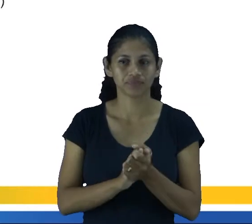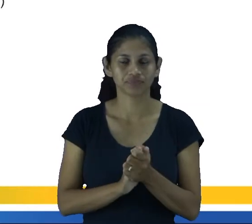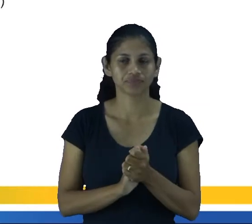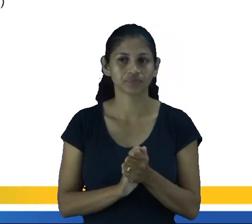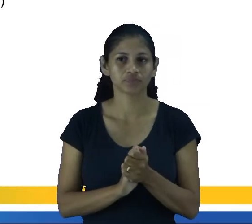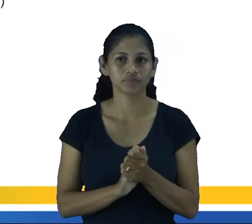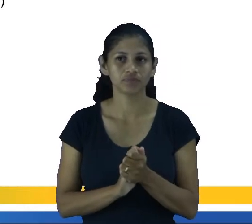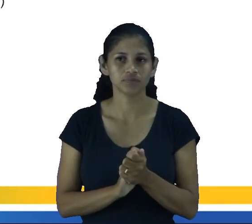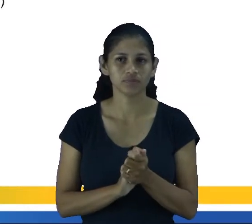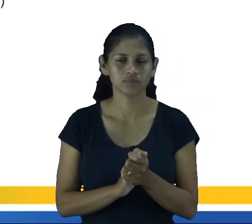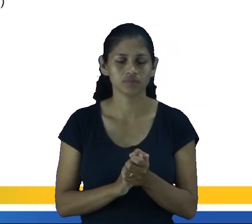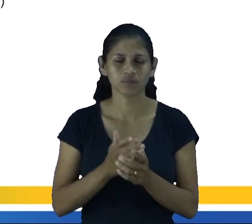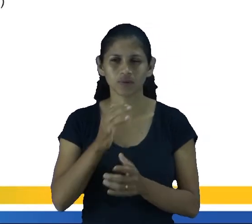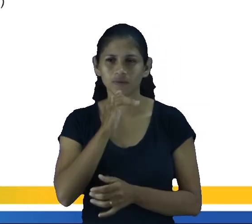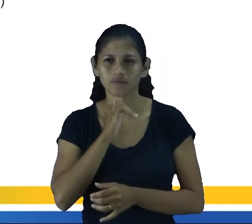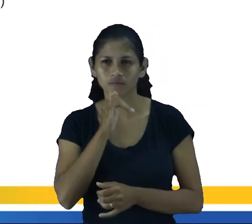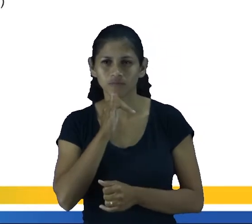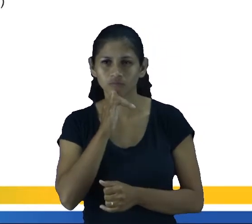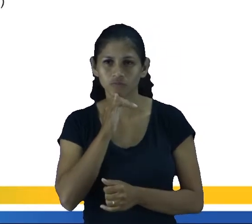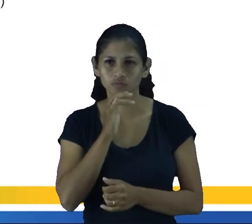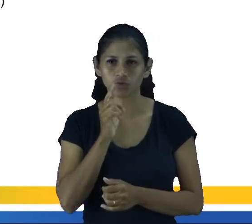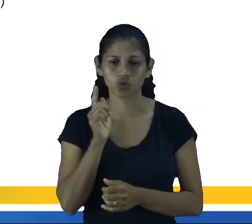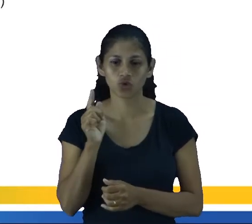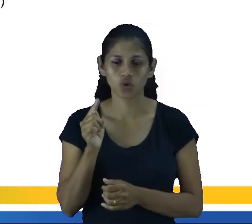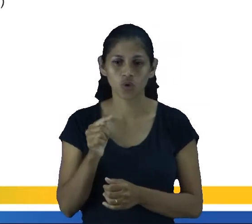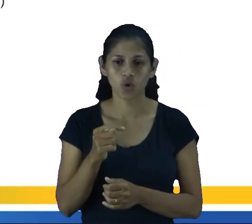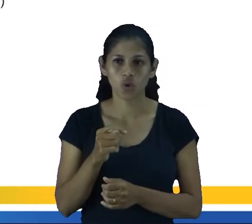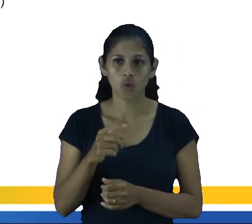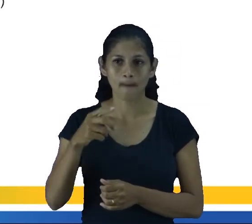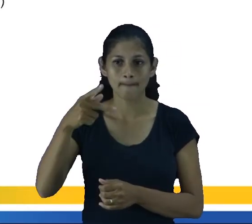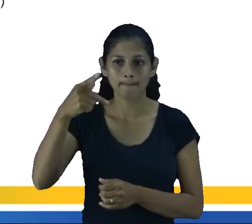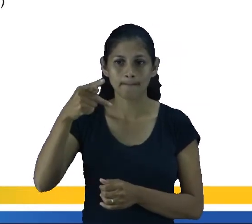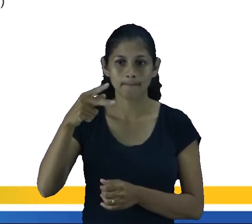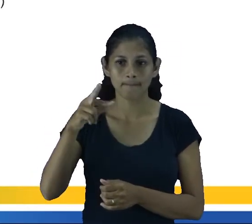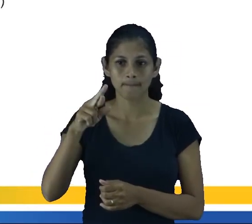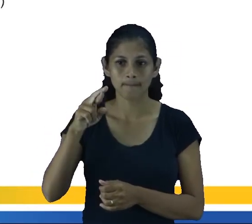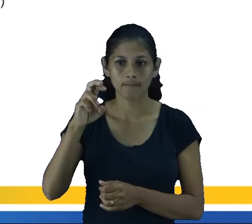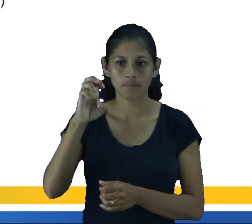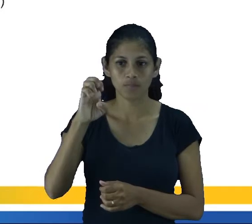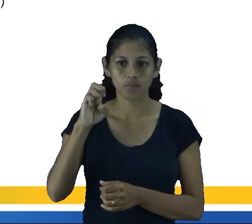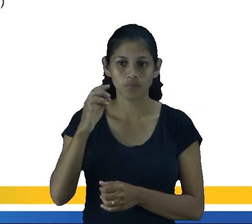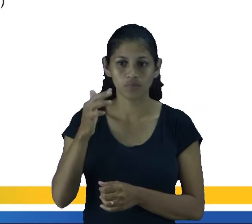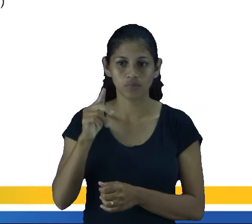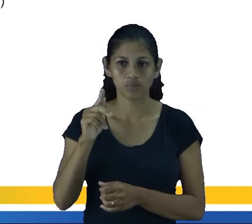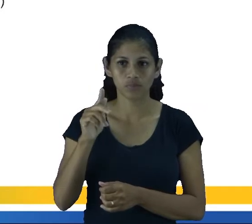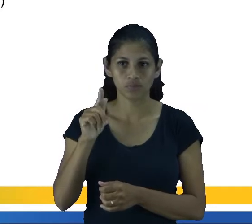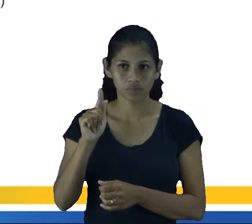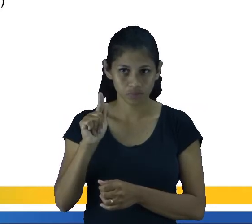nosso exemplo, né, a gente vai fazer o quê? A gente vai mergulhar um prego de ferro numa solução de sulfato de